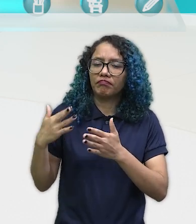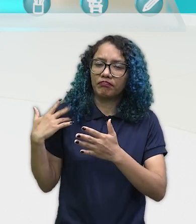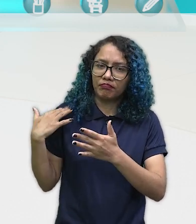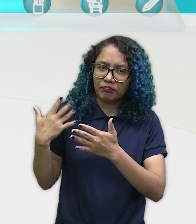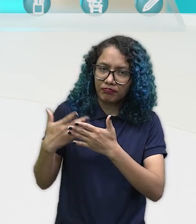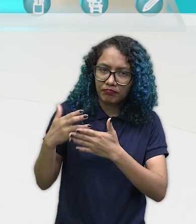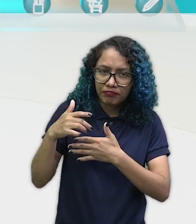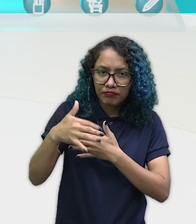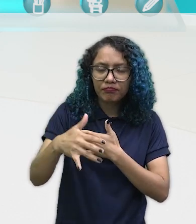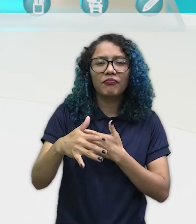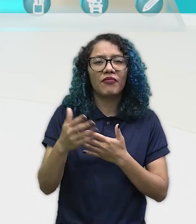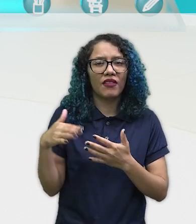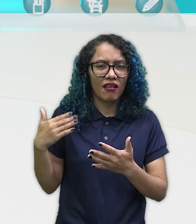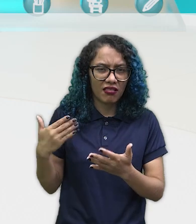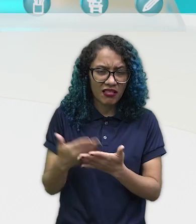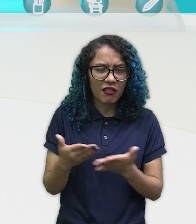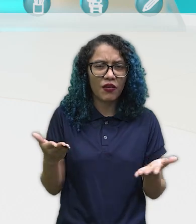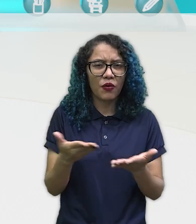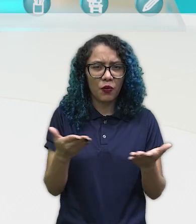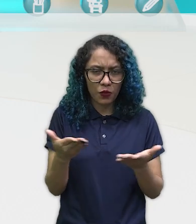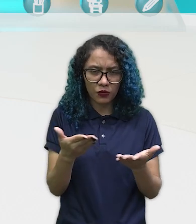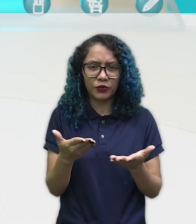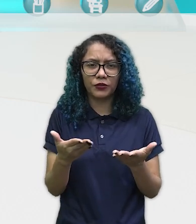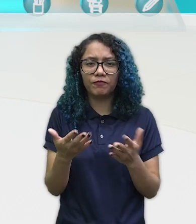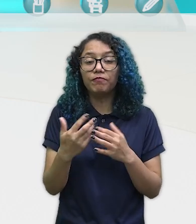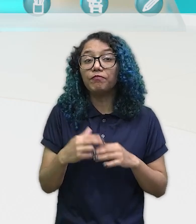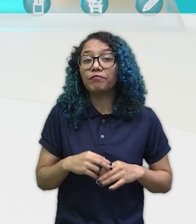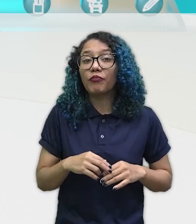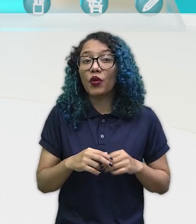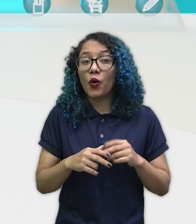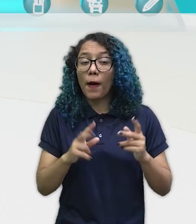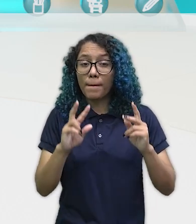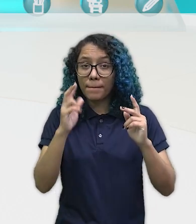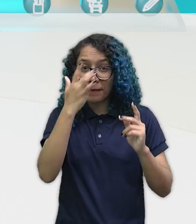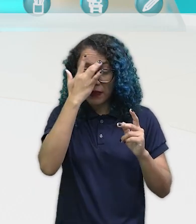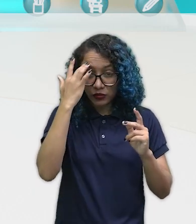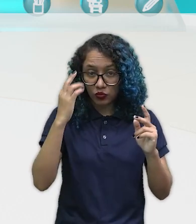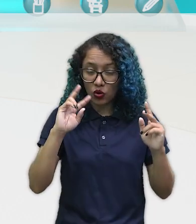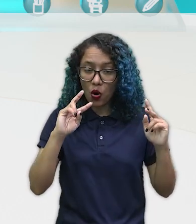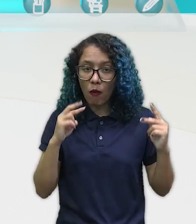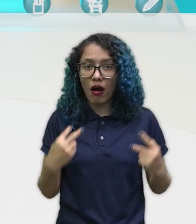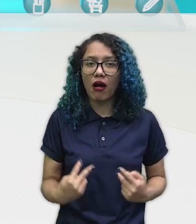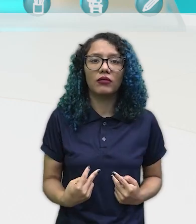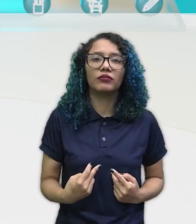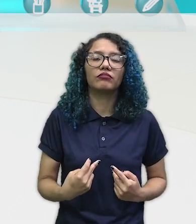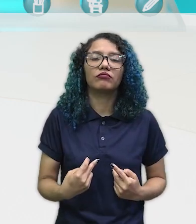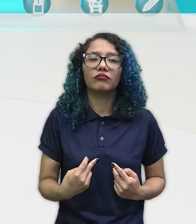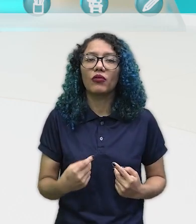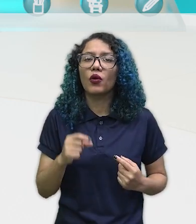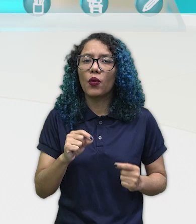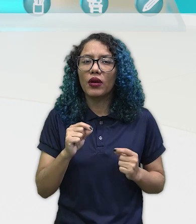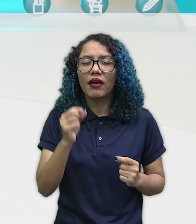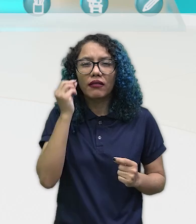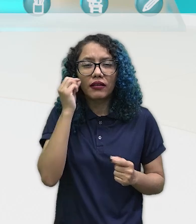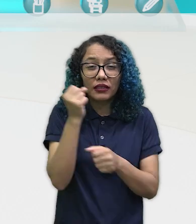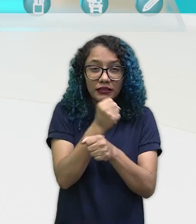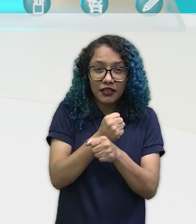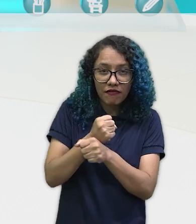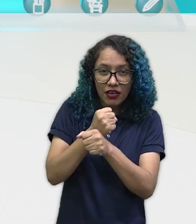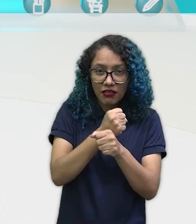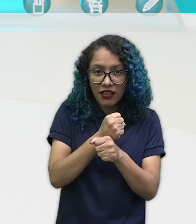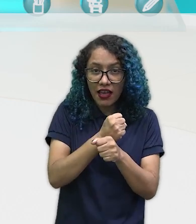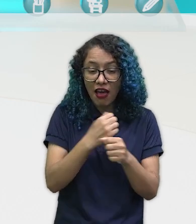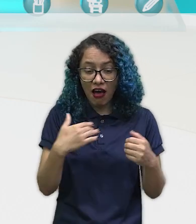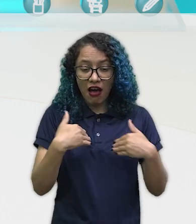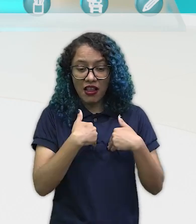dias de hoje, quando o ser humano começou então a tentar se defender do ataque de predadores